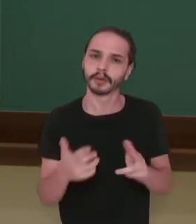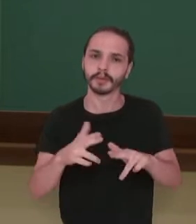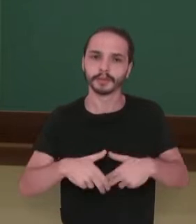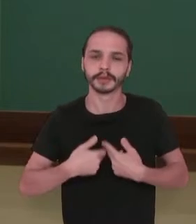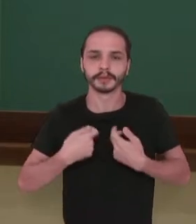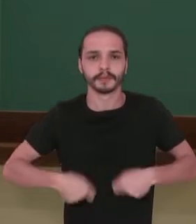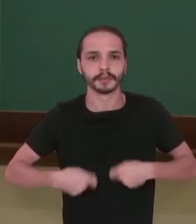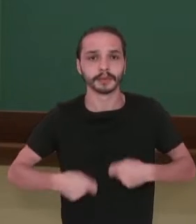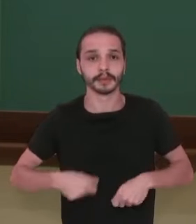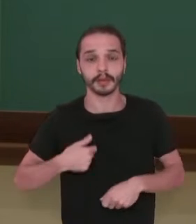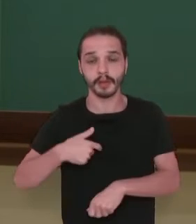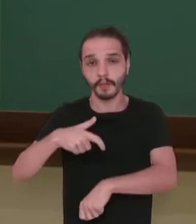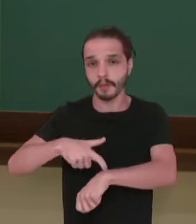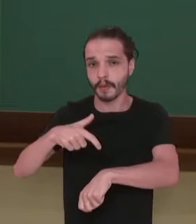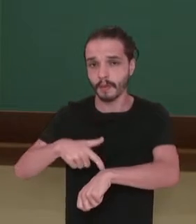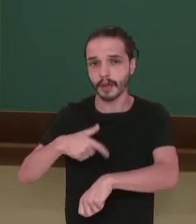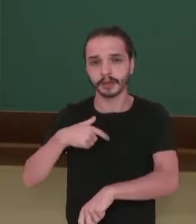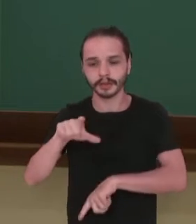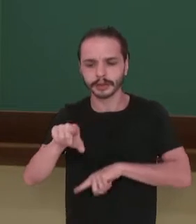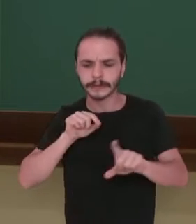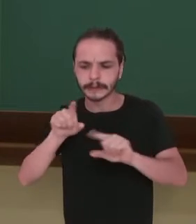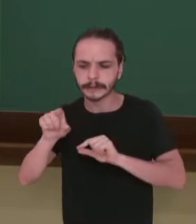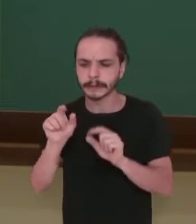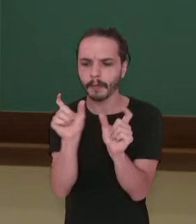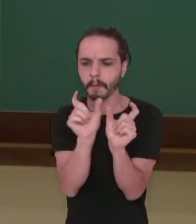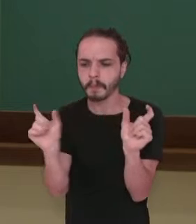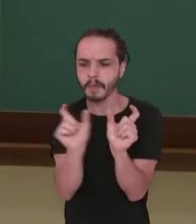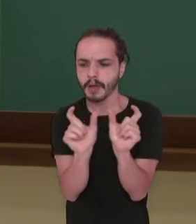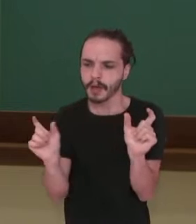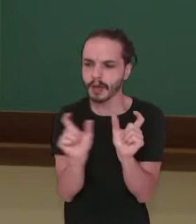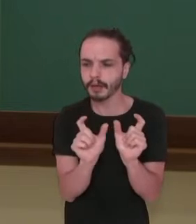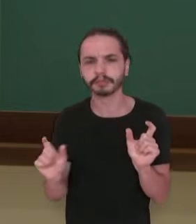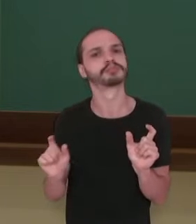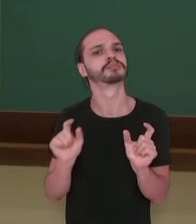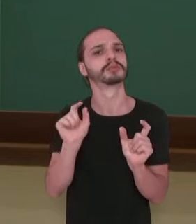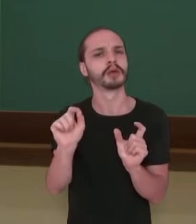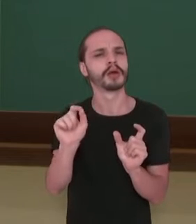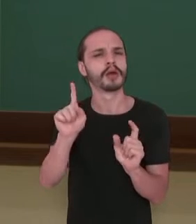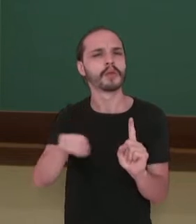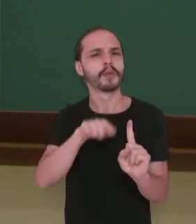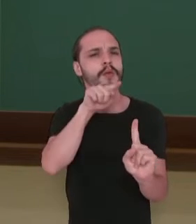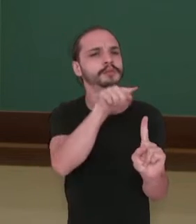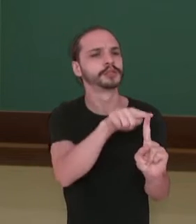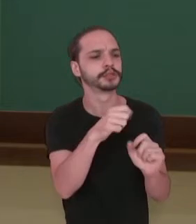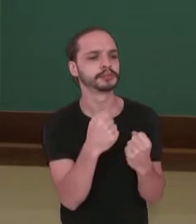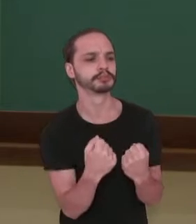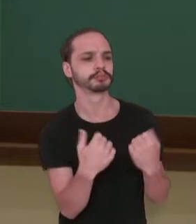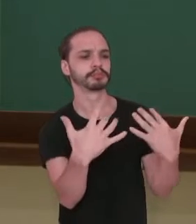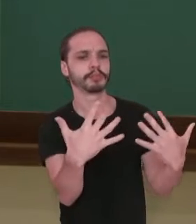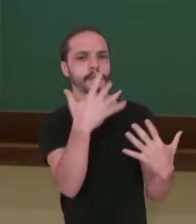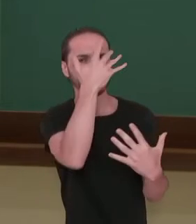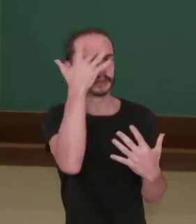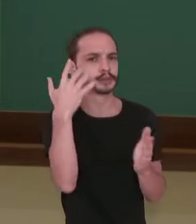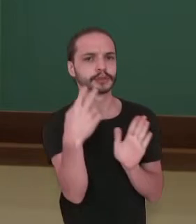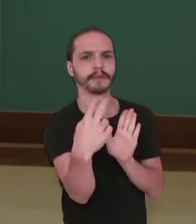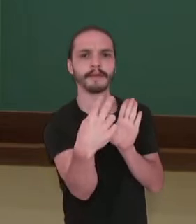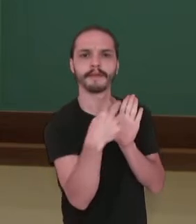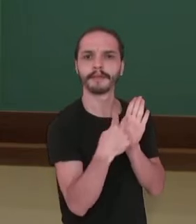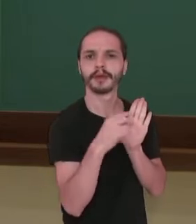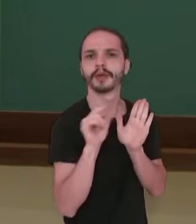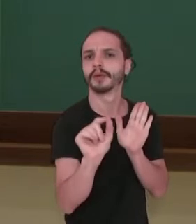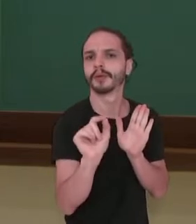no momento da escolha das palavras que vão compor essa carta, que público é esse, né? Que público pretende,